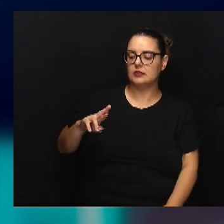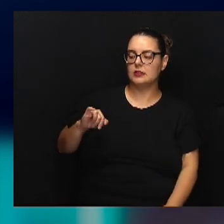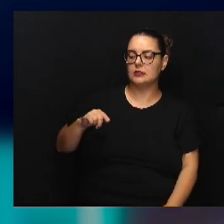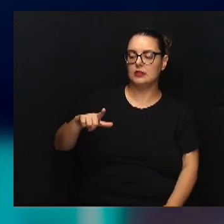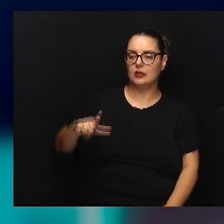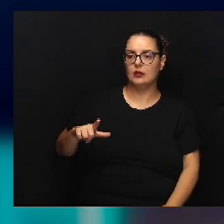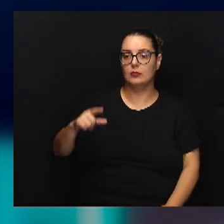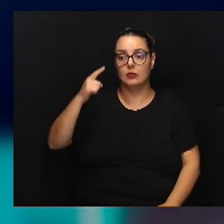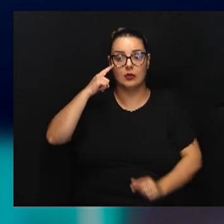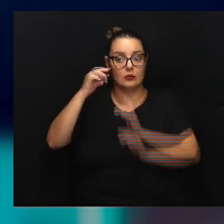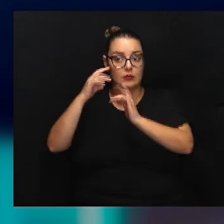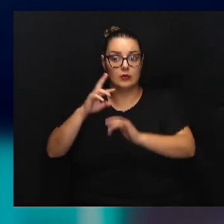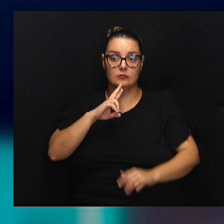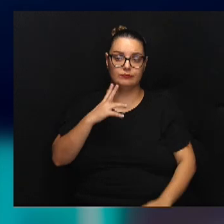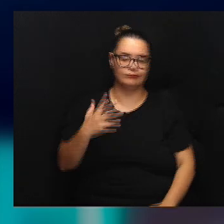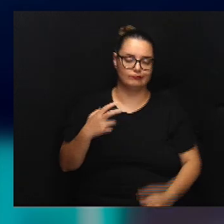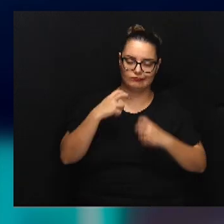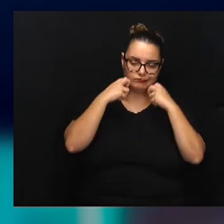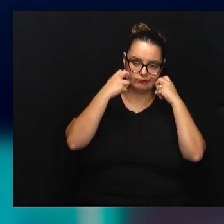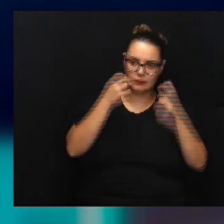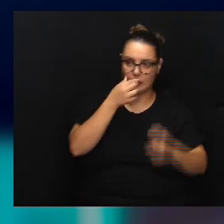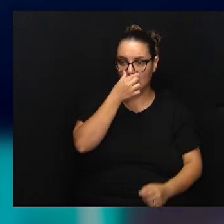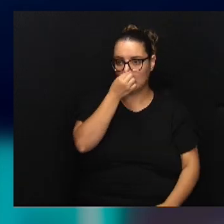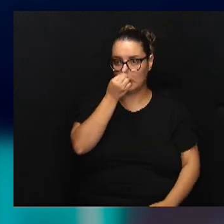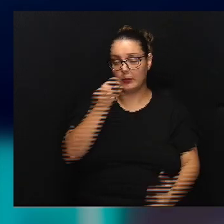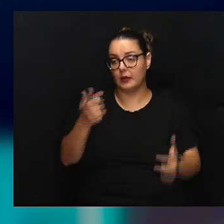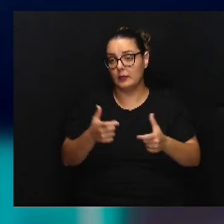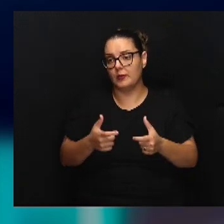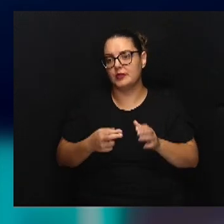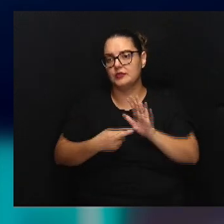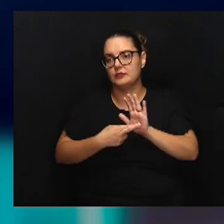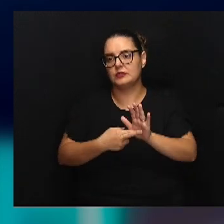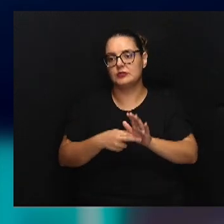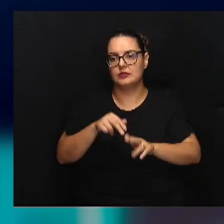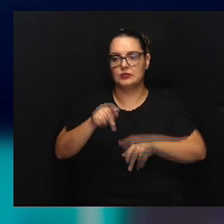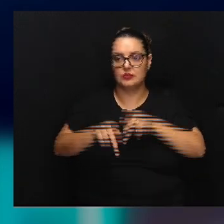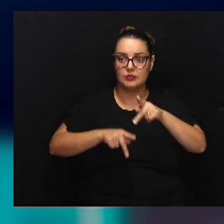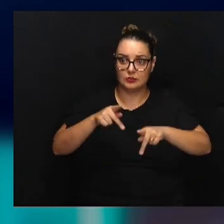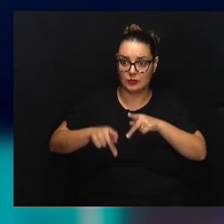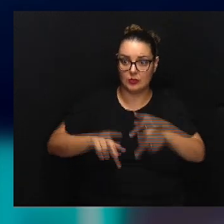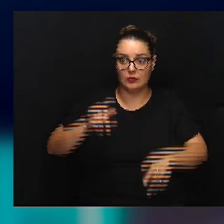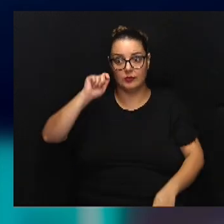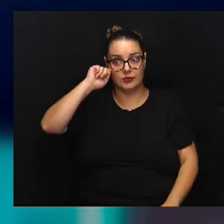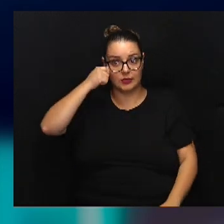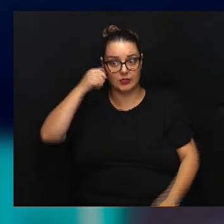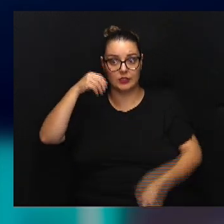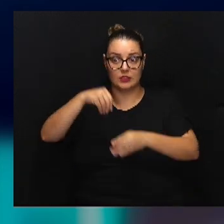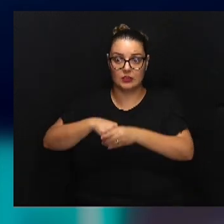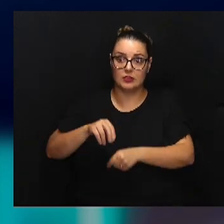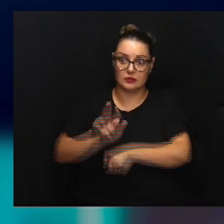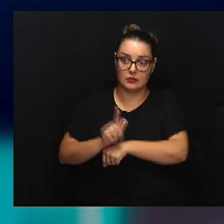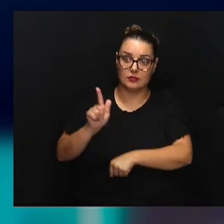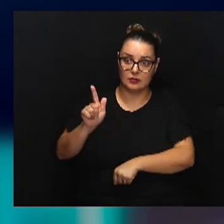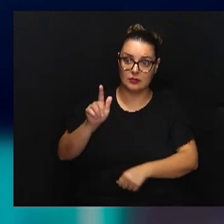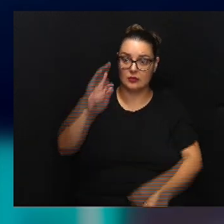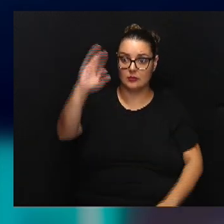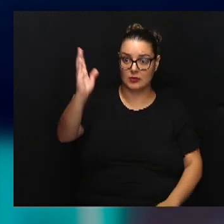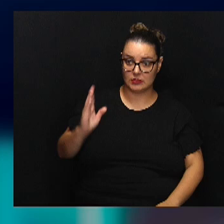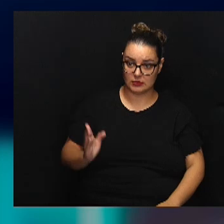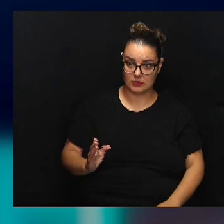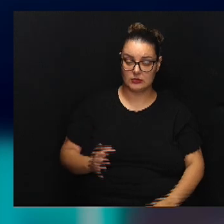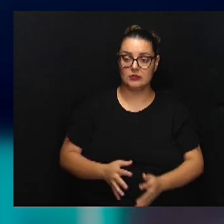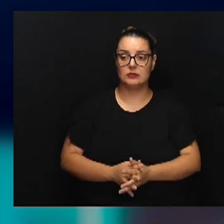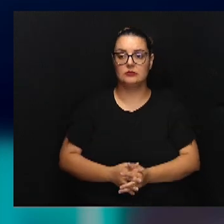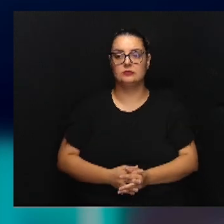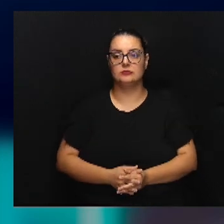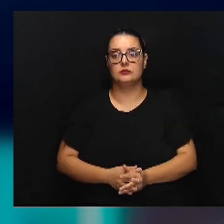para aquilo que era uma vergonha, né, a baixa representatividade de pessoas negras dentro das universidades brasileiras. Então,